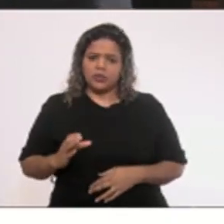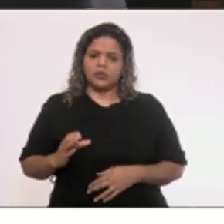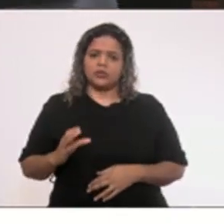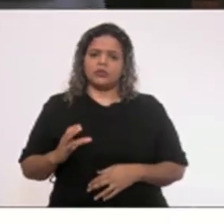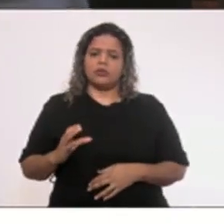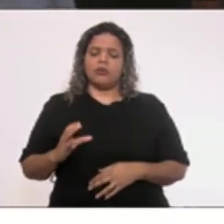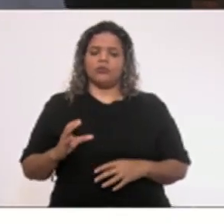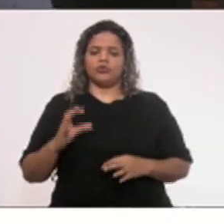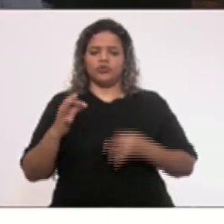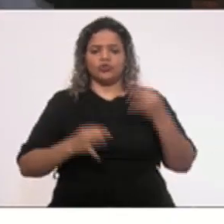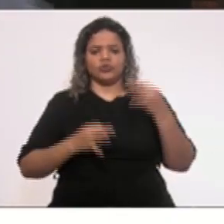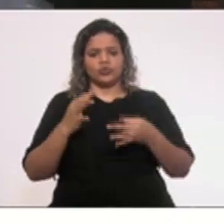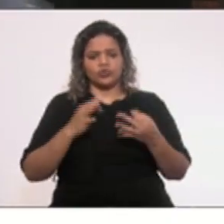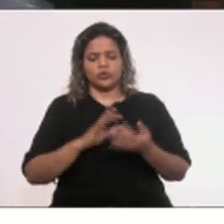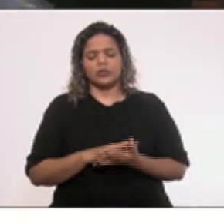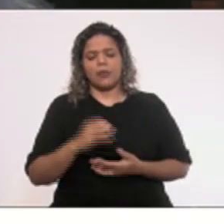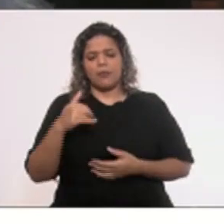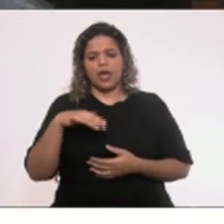Márcio Pacheco.